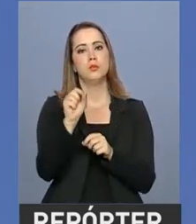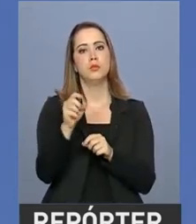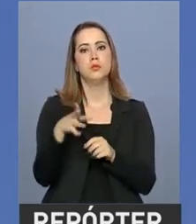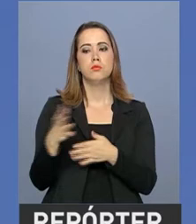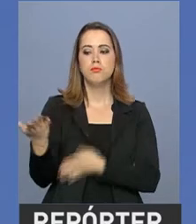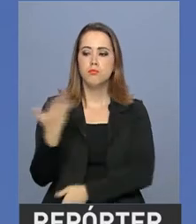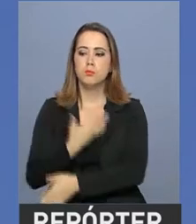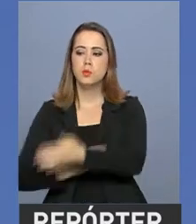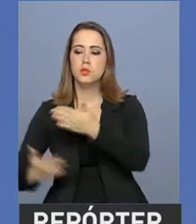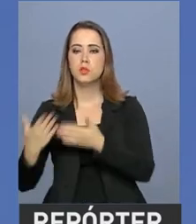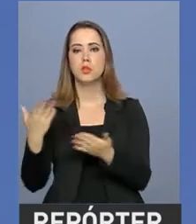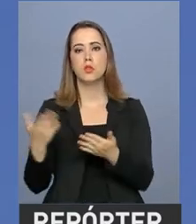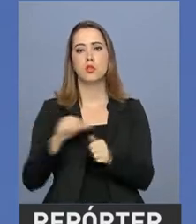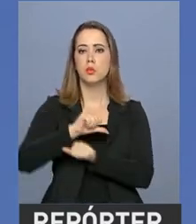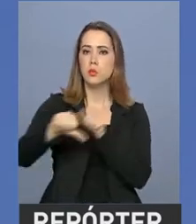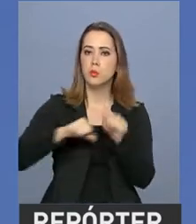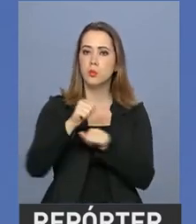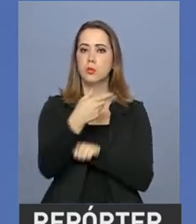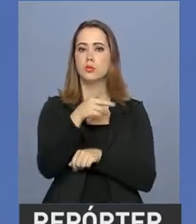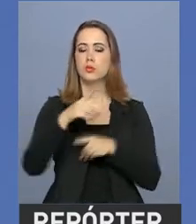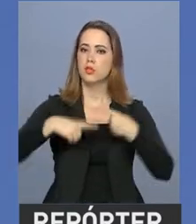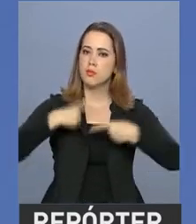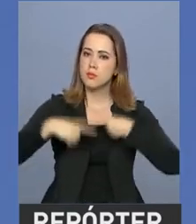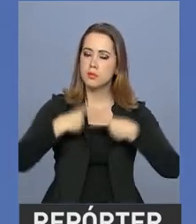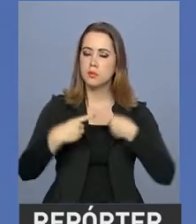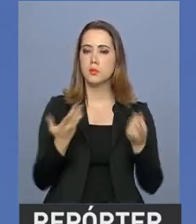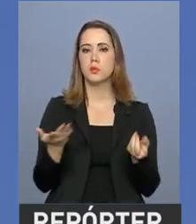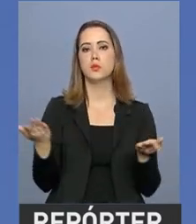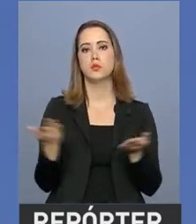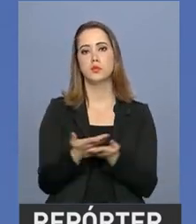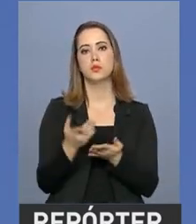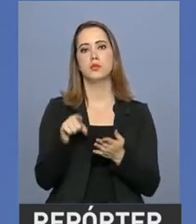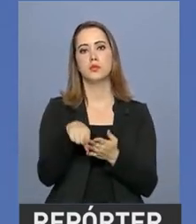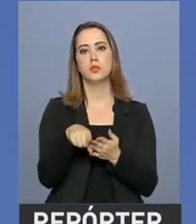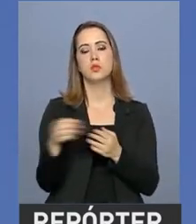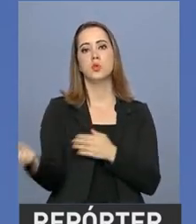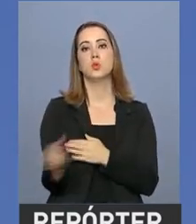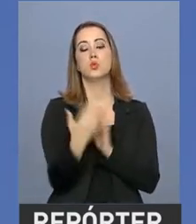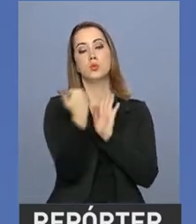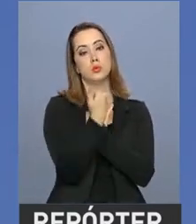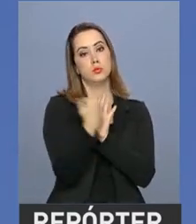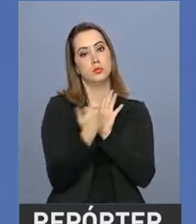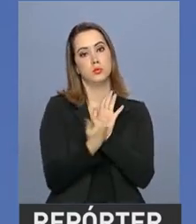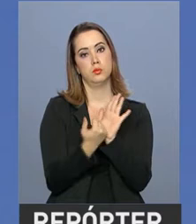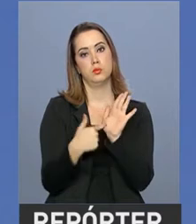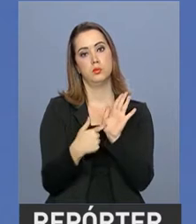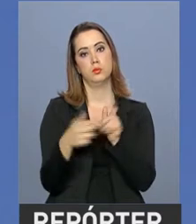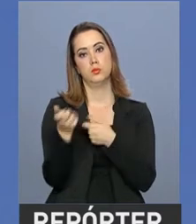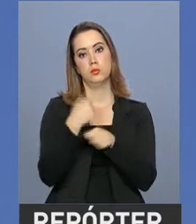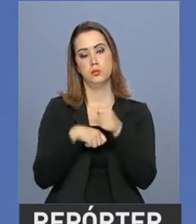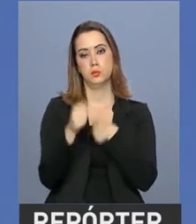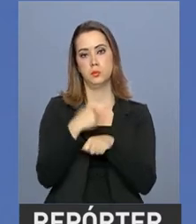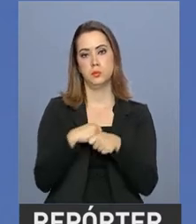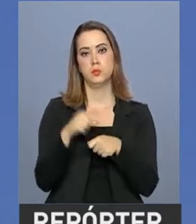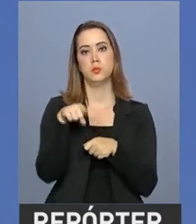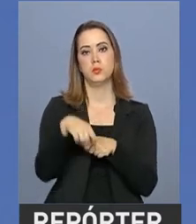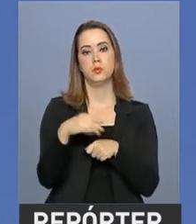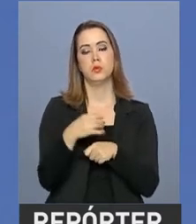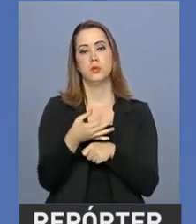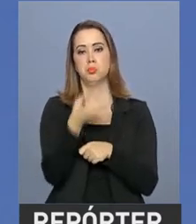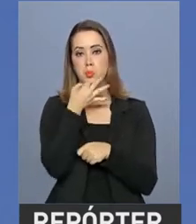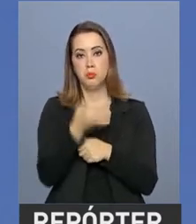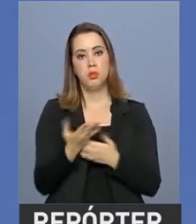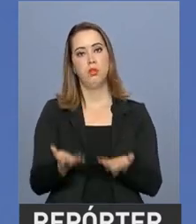justamente a transição política e da e da do novo programa do novo programa econômico é o que eu